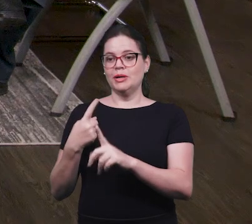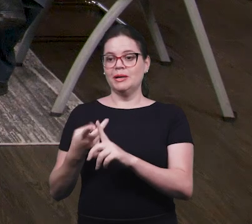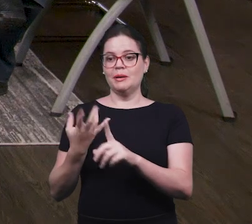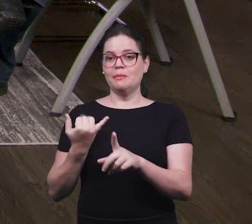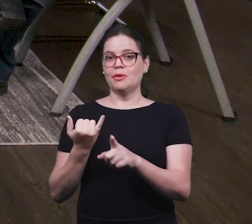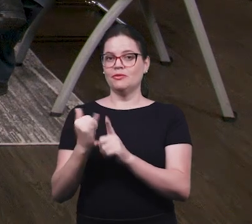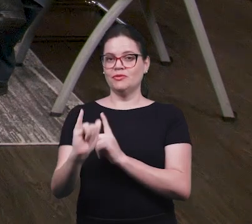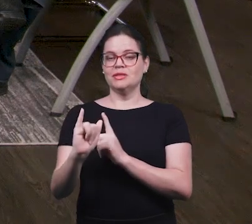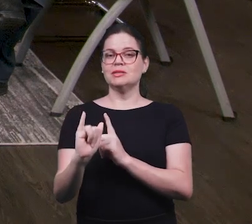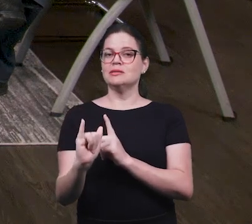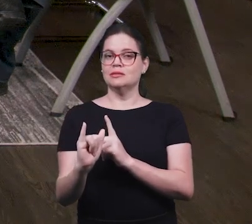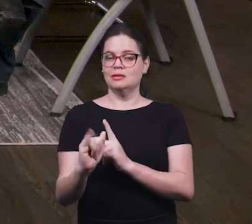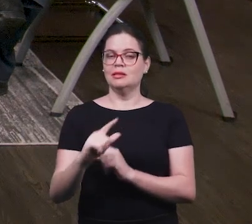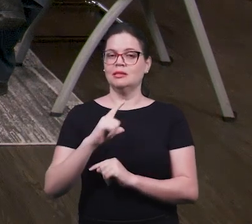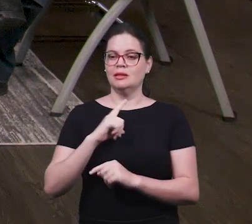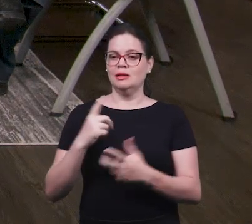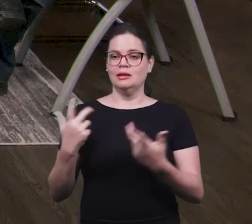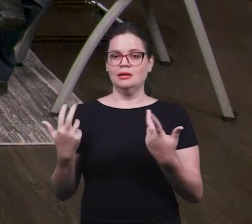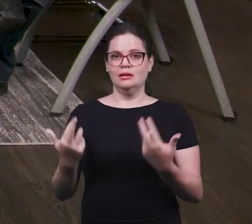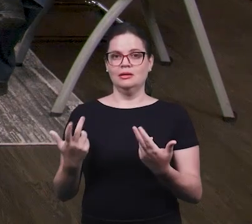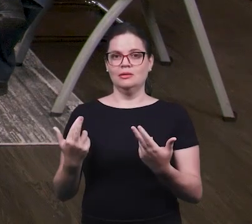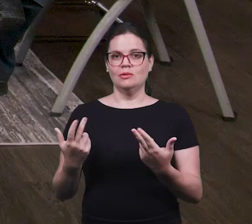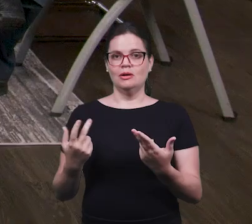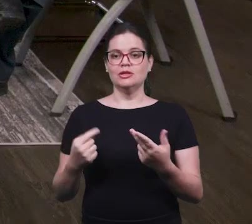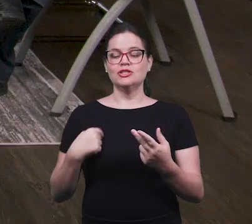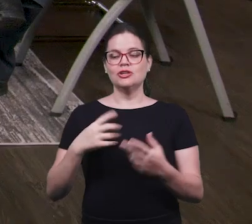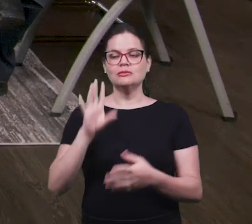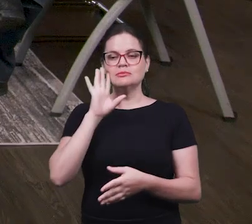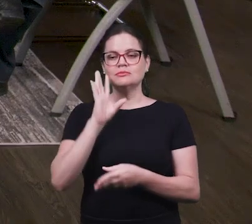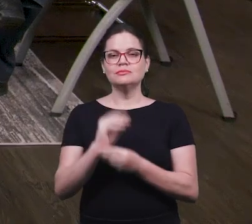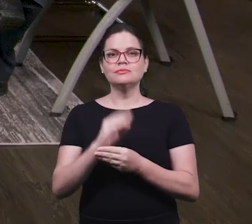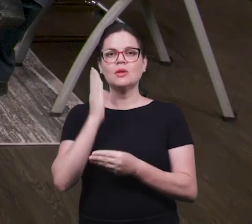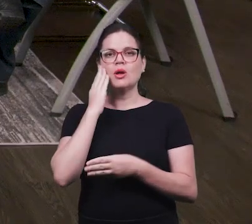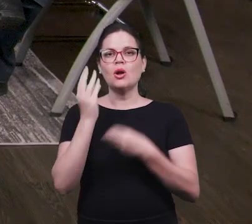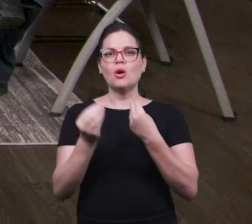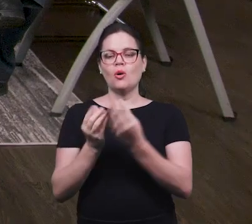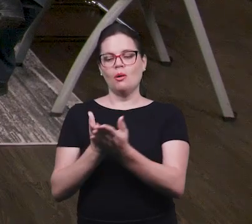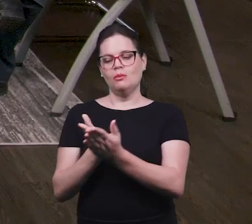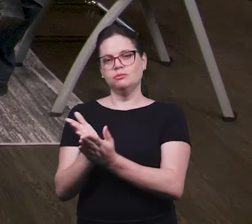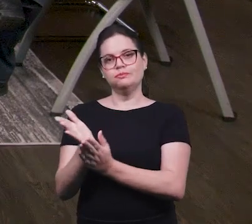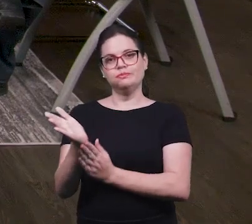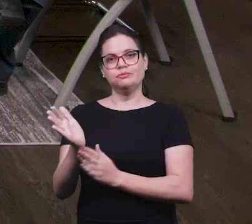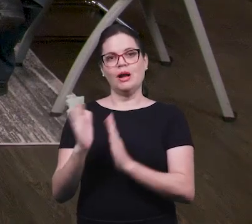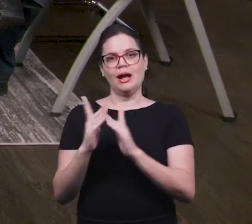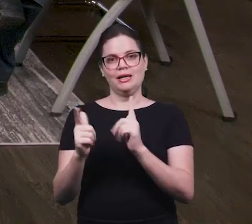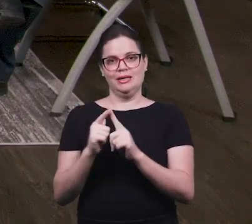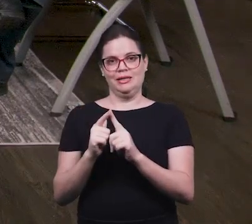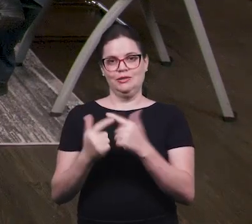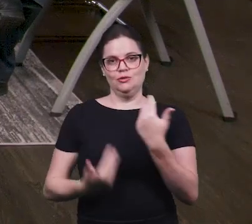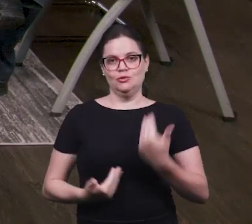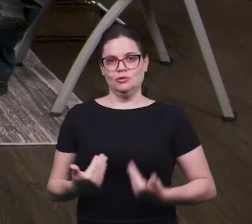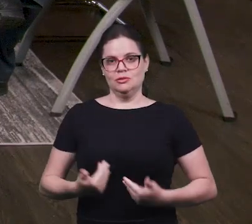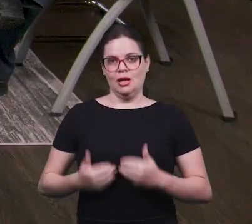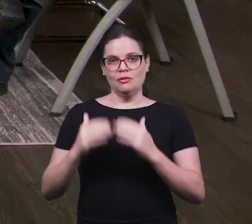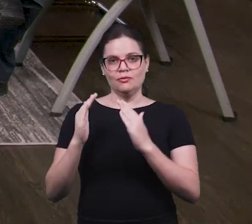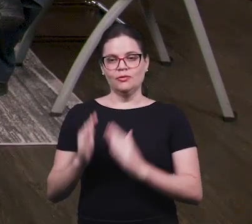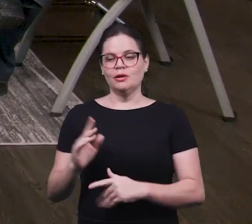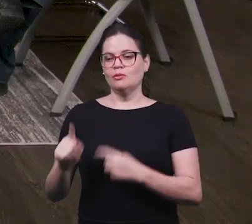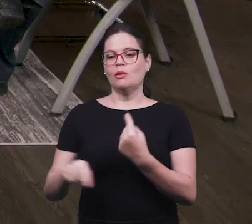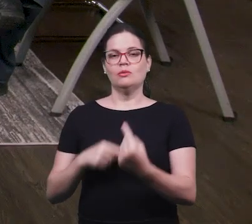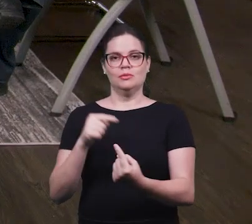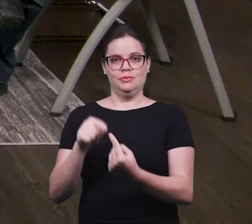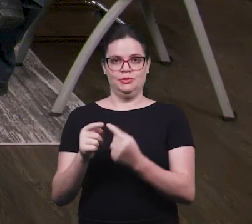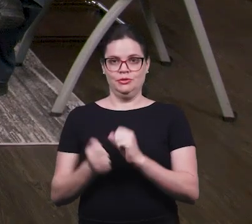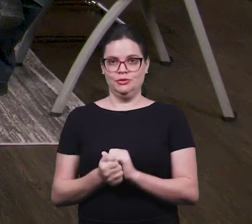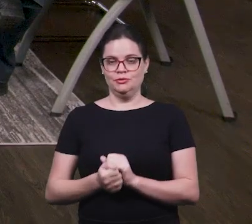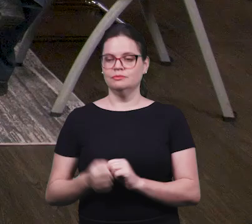profético com relação ao destino da igreja. Então, a igreja ela se iniciou,